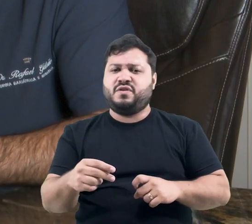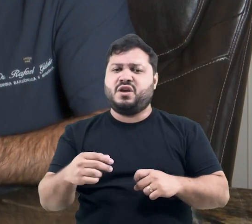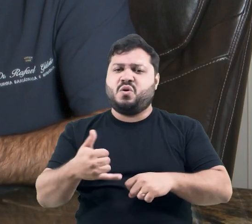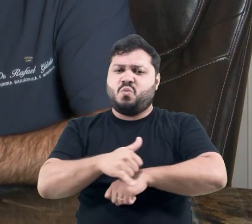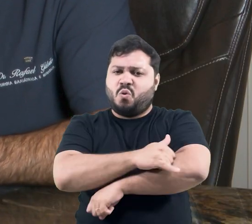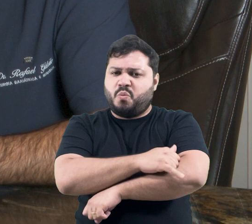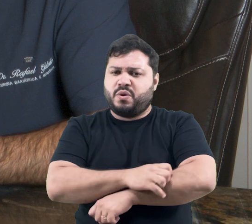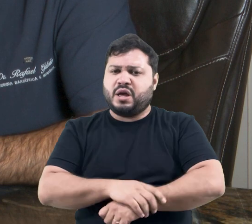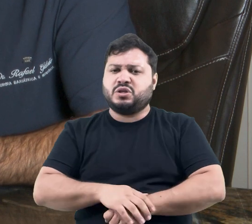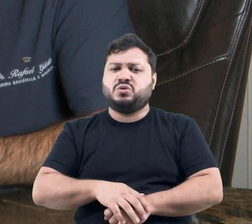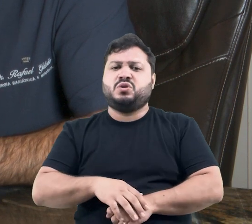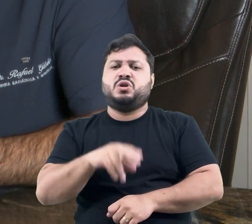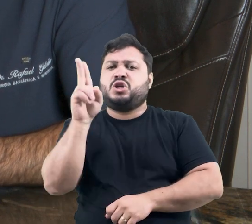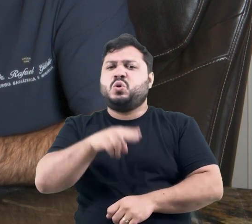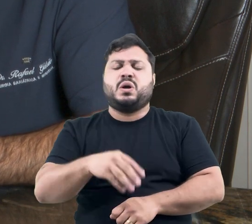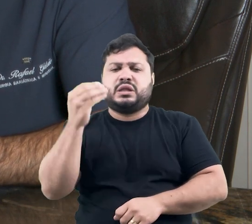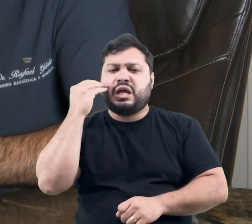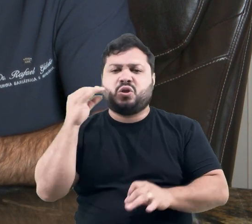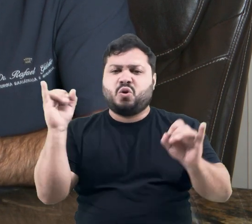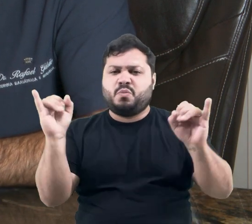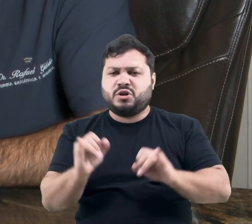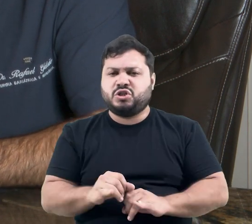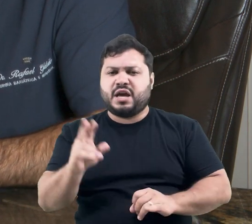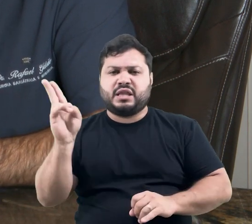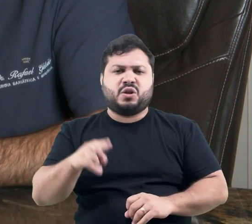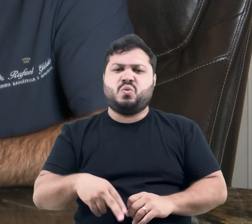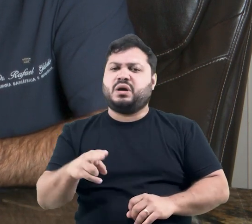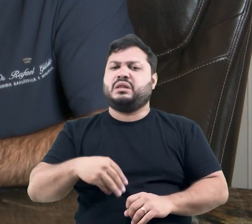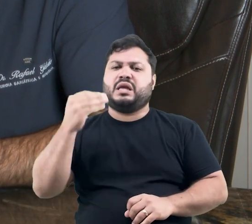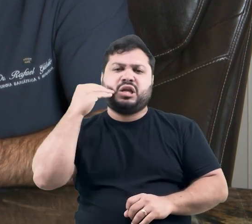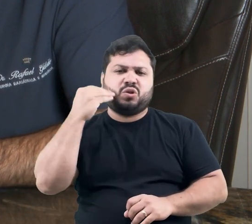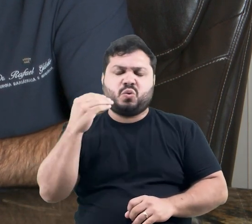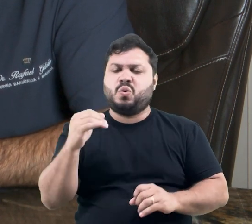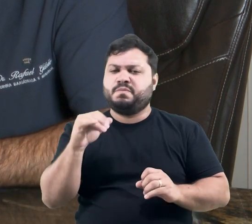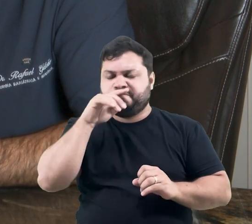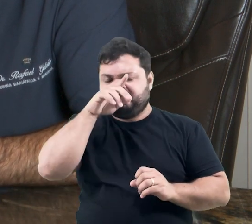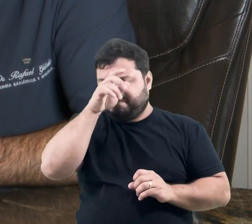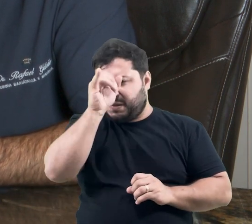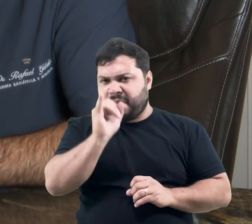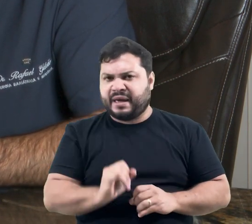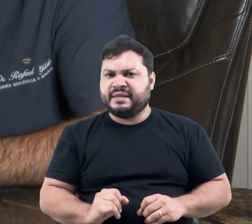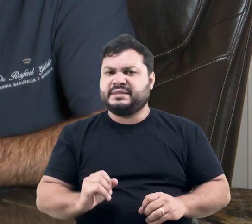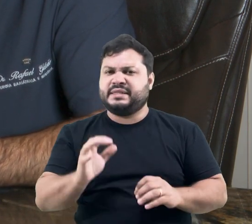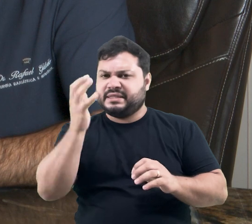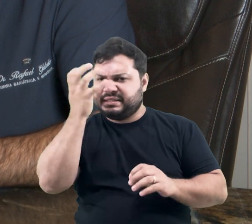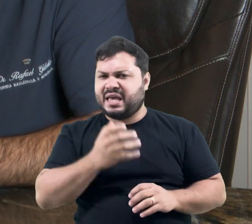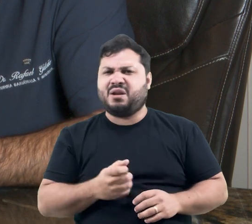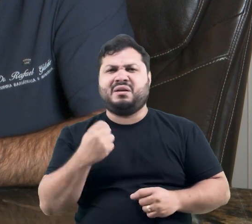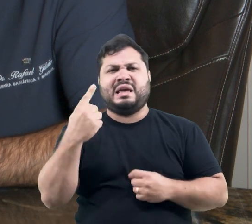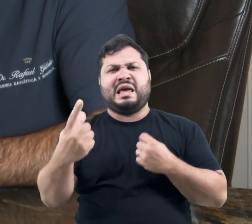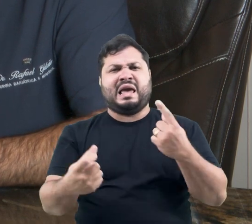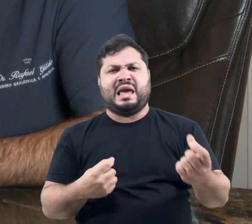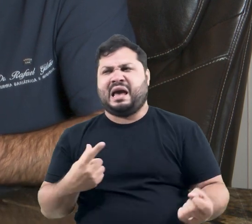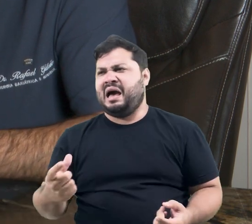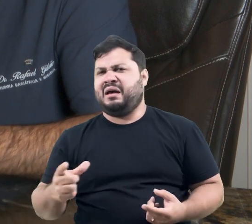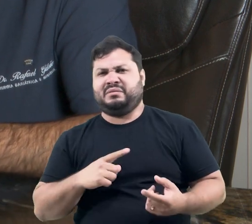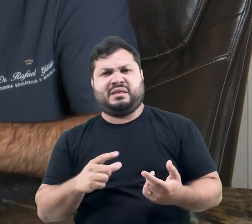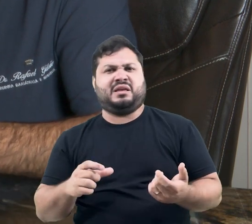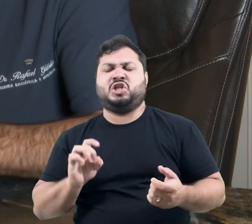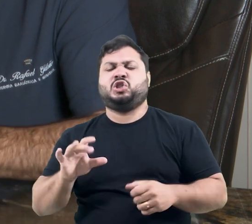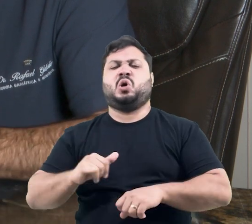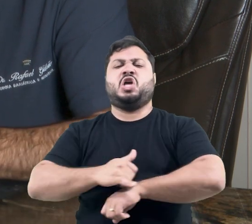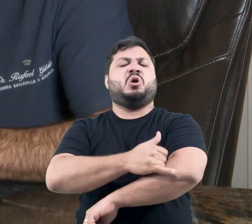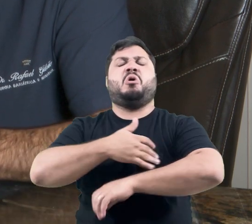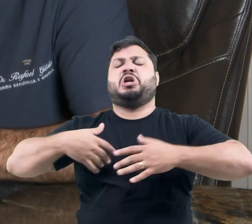obeso que ele nunca tentou fazer uma dieta, nunca tentou fazer uma tentativa de emagrecimento sério, sabe? É muito raro aquele paciente que